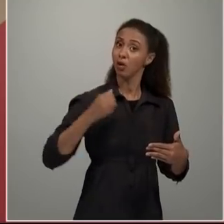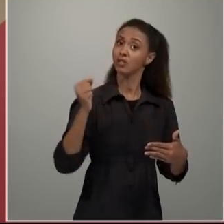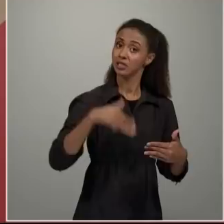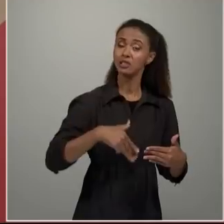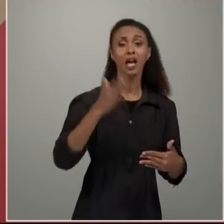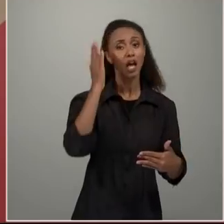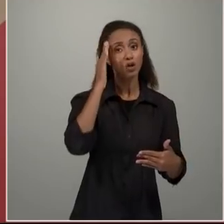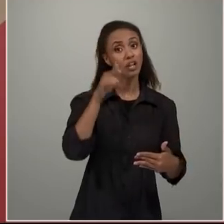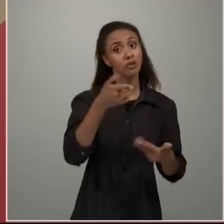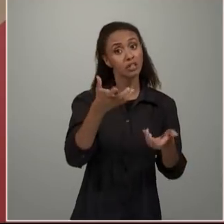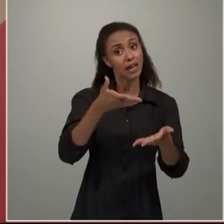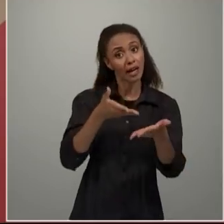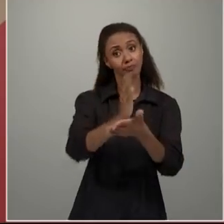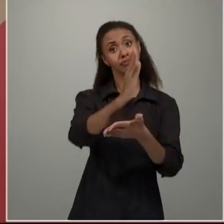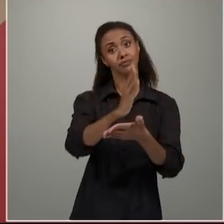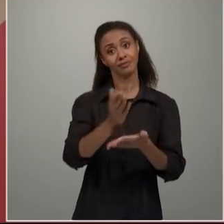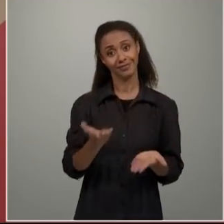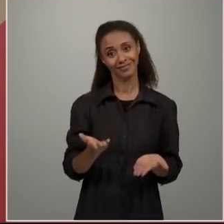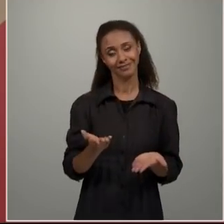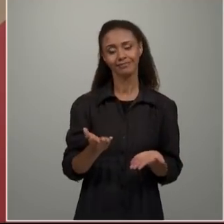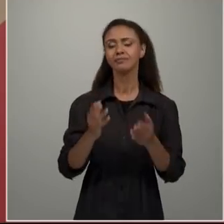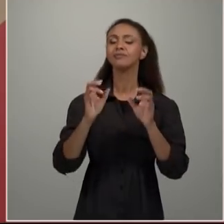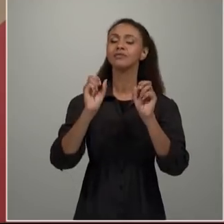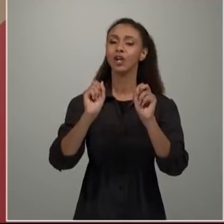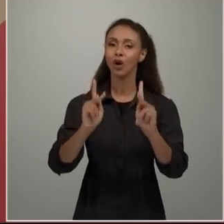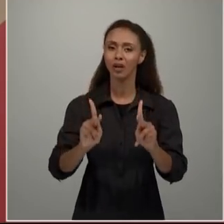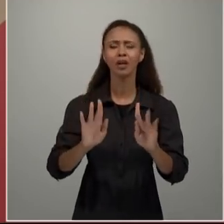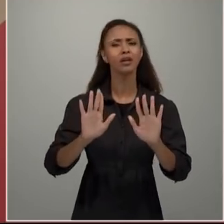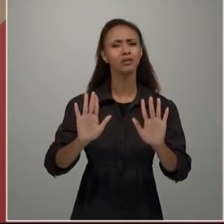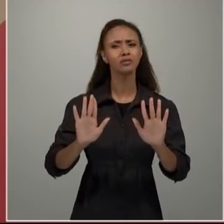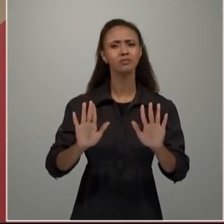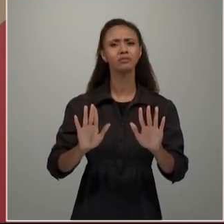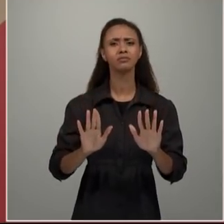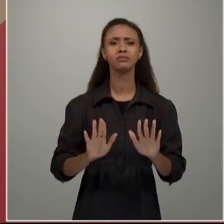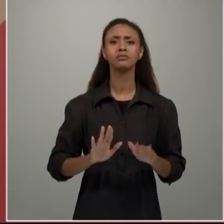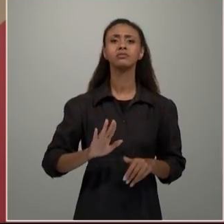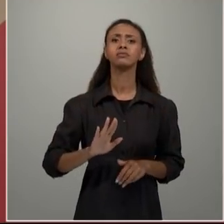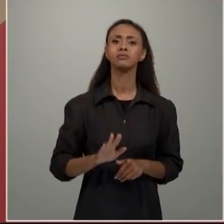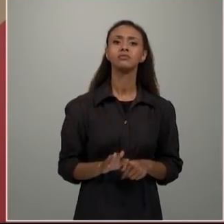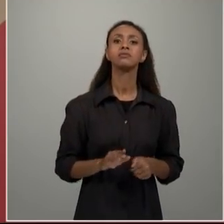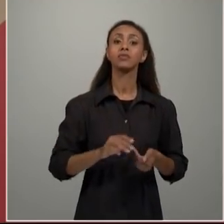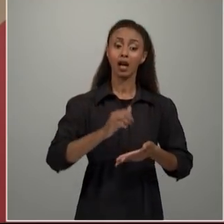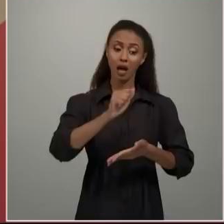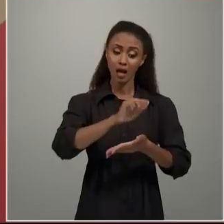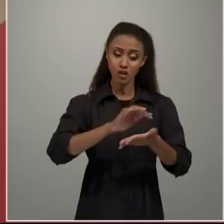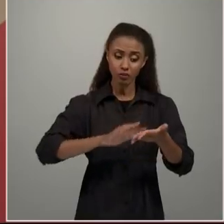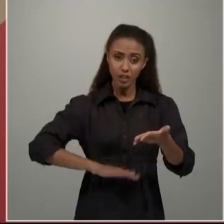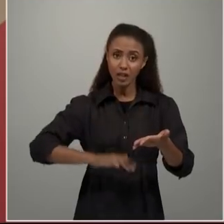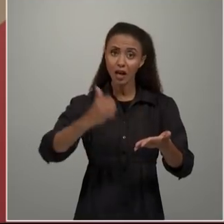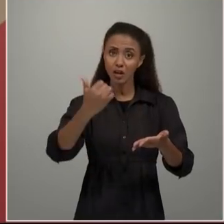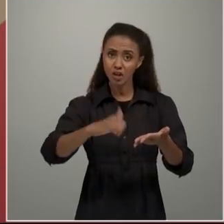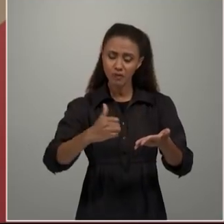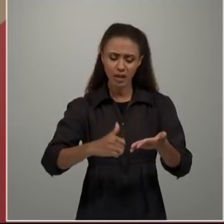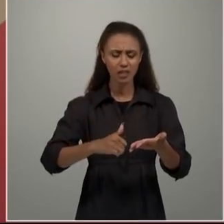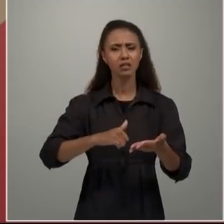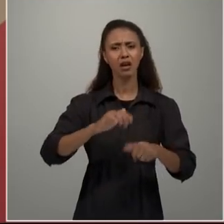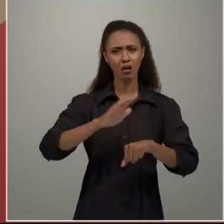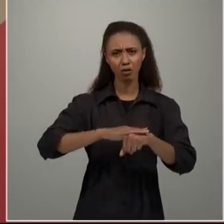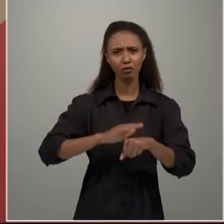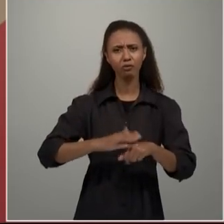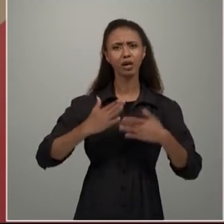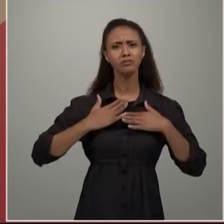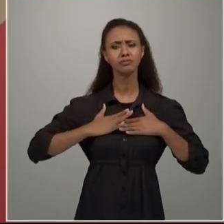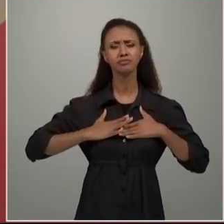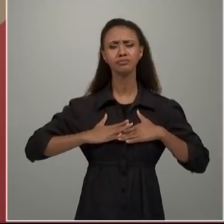nota que se quer passar de bimestre ok tira os momentos das atividades avaliativas e vamos começar a fazer isso com com mais